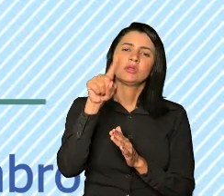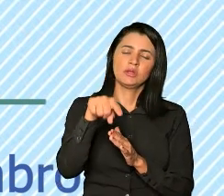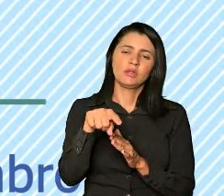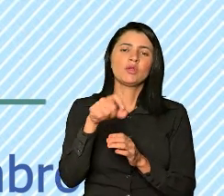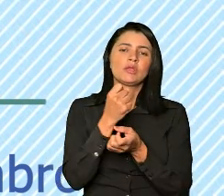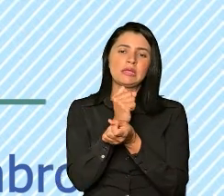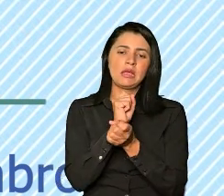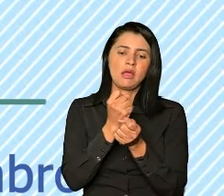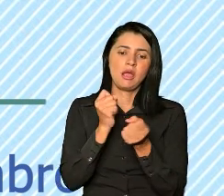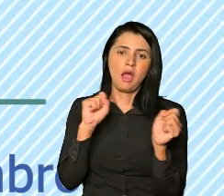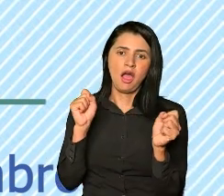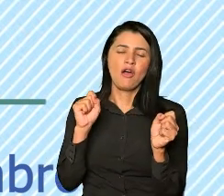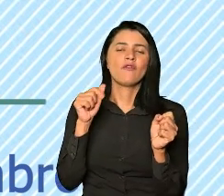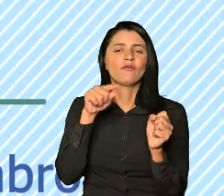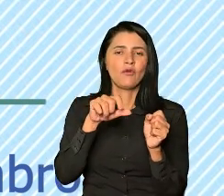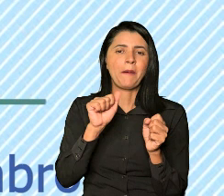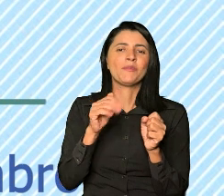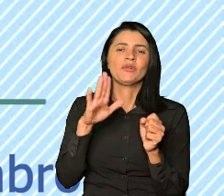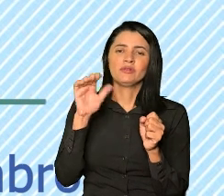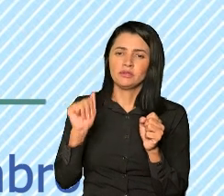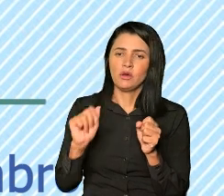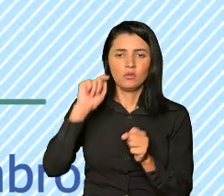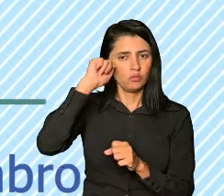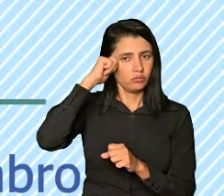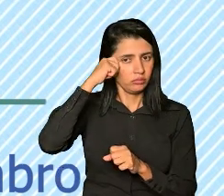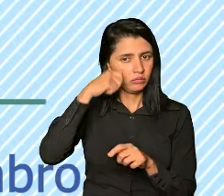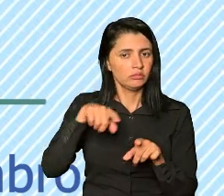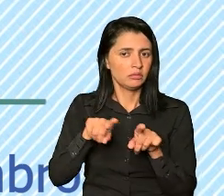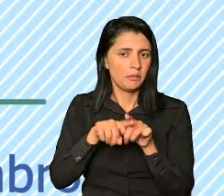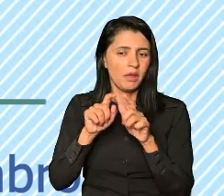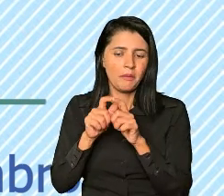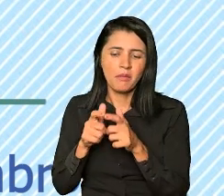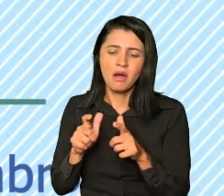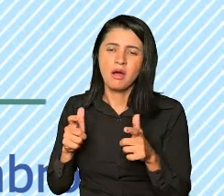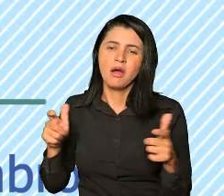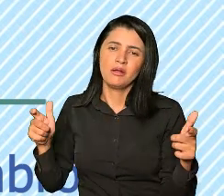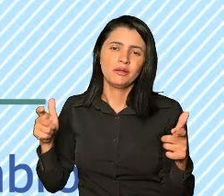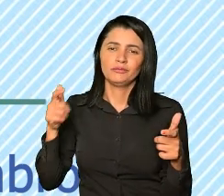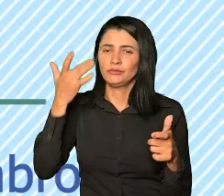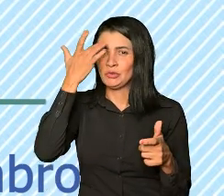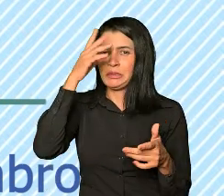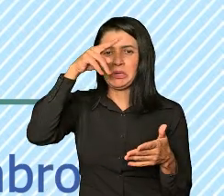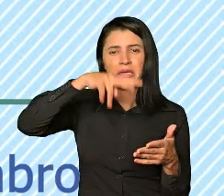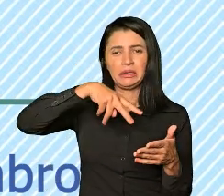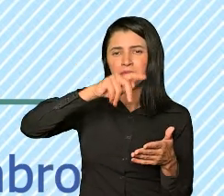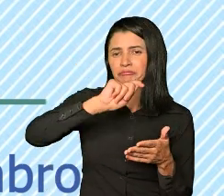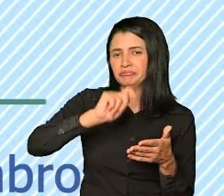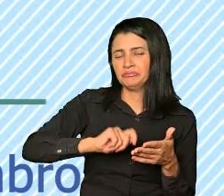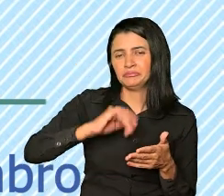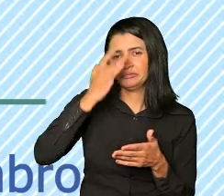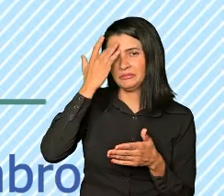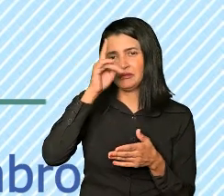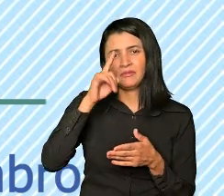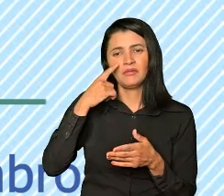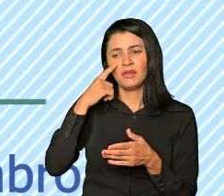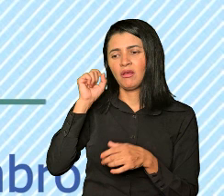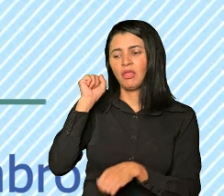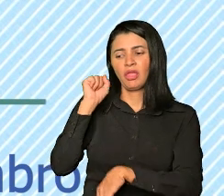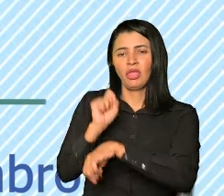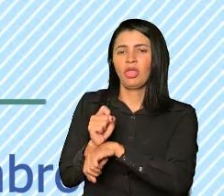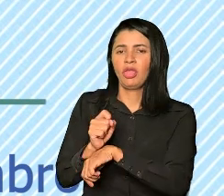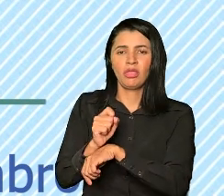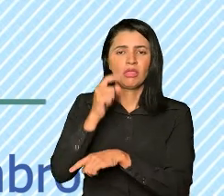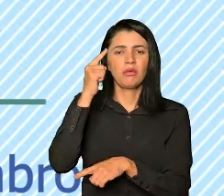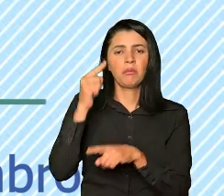dos escravos. Os negros também, na sua grande maioria analfabetos, né? Vão ser alijados